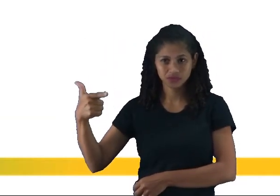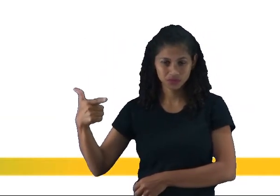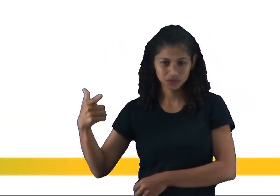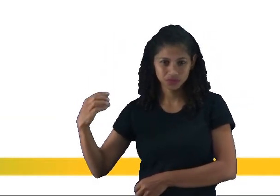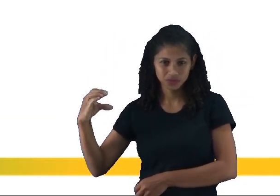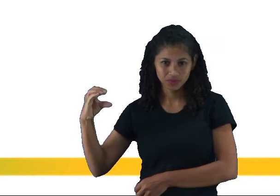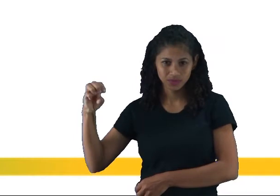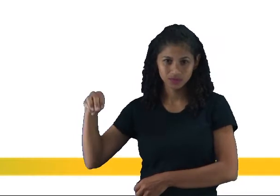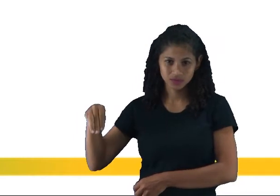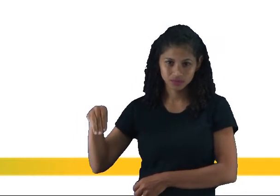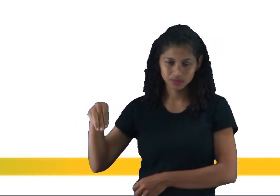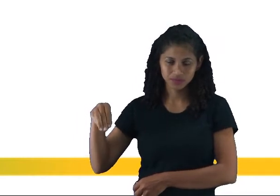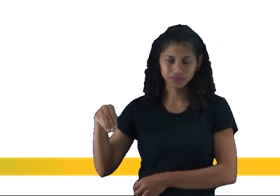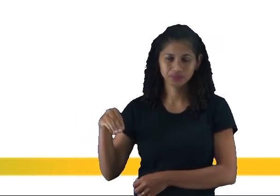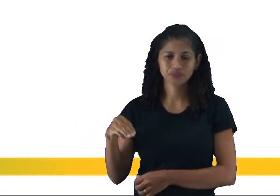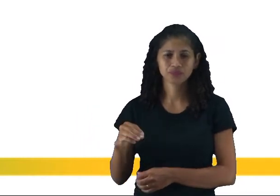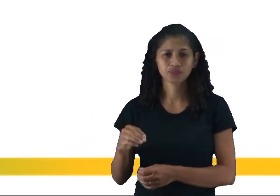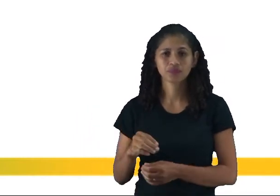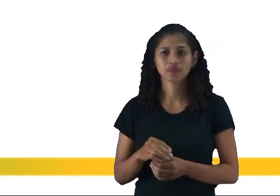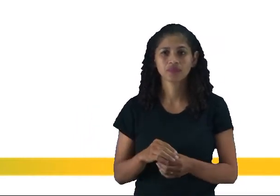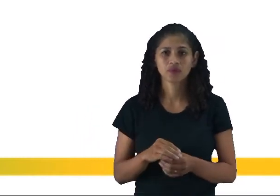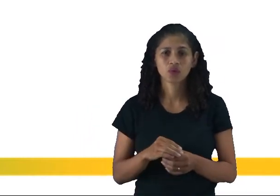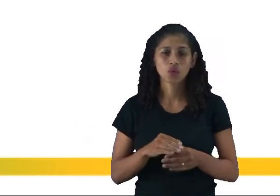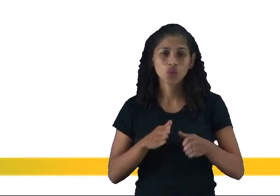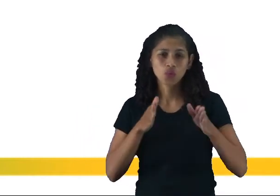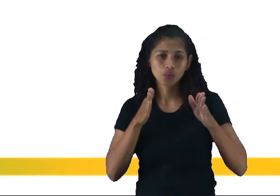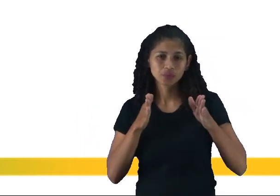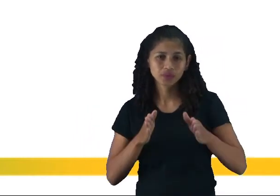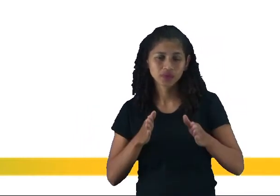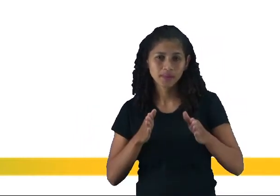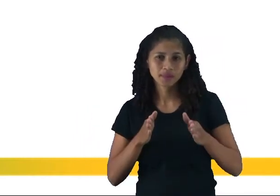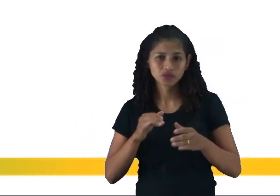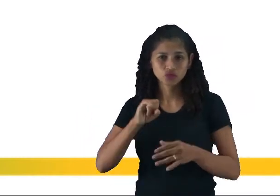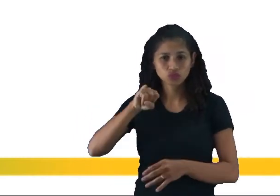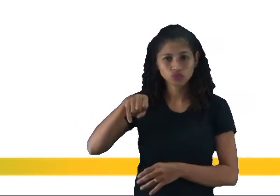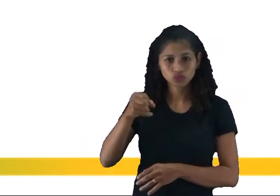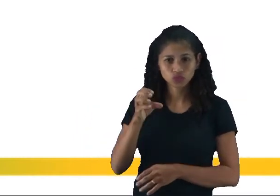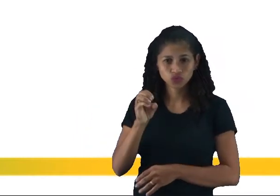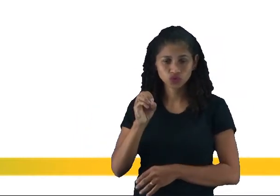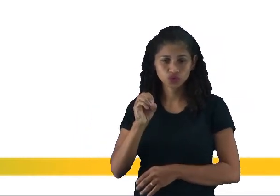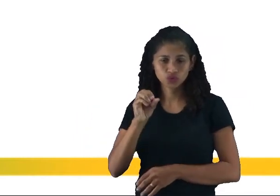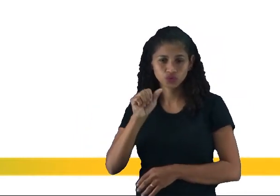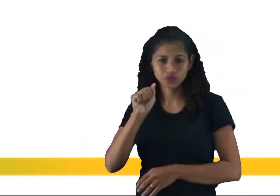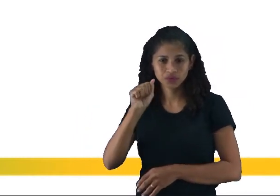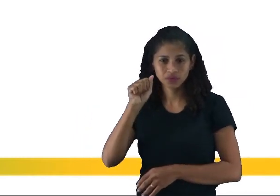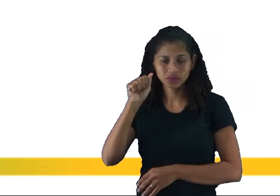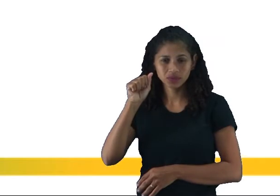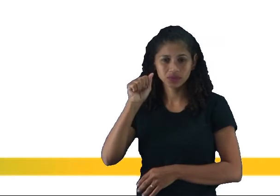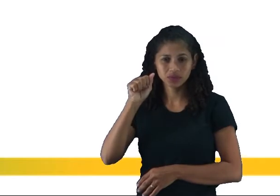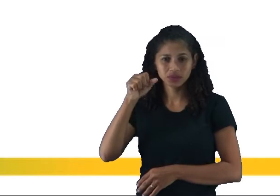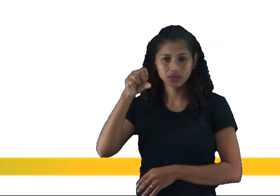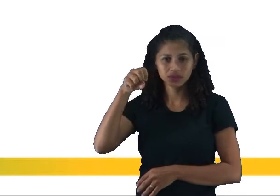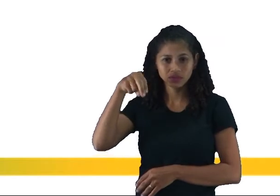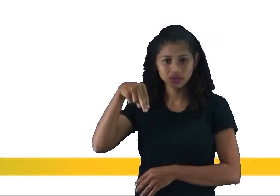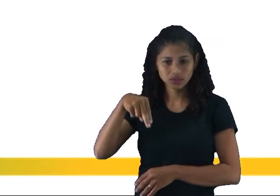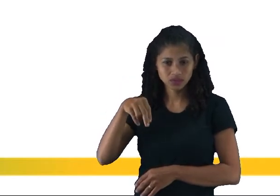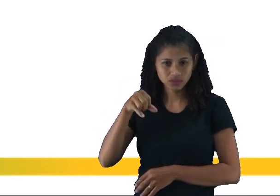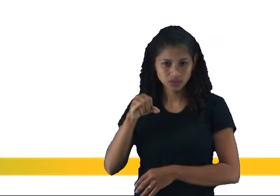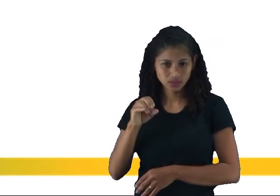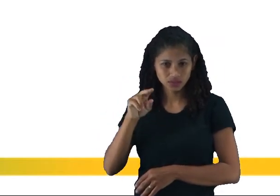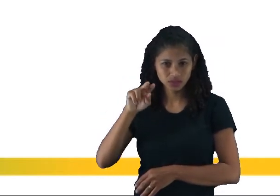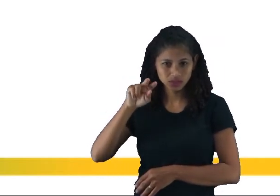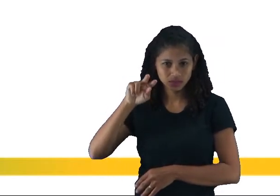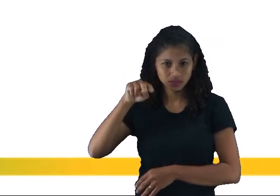centímetros. O tamanho de uma joaninha ou qualquer outro inseto, assim como qualquer objeto bem pequeno,